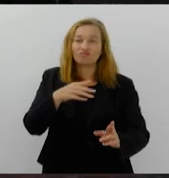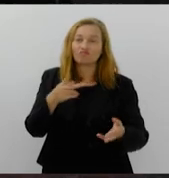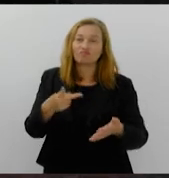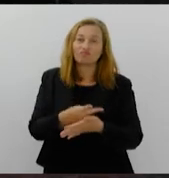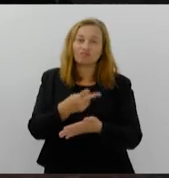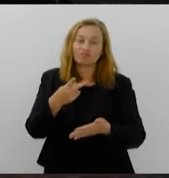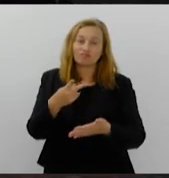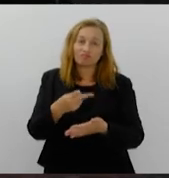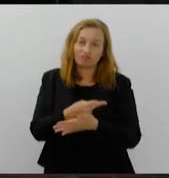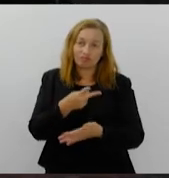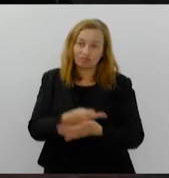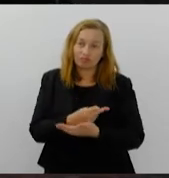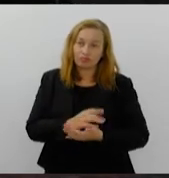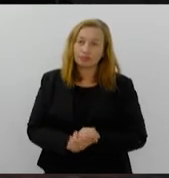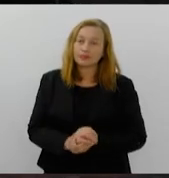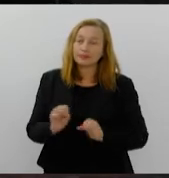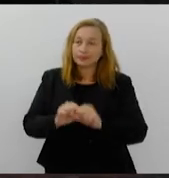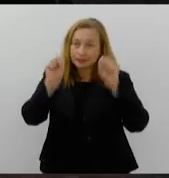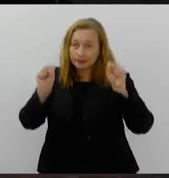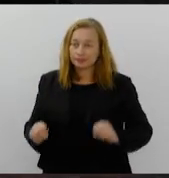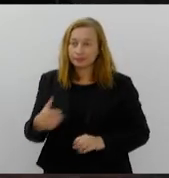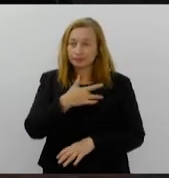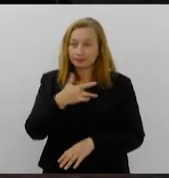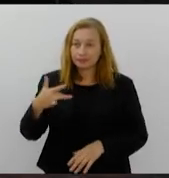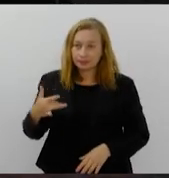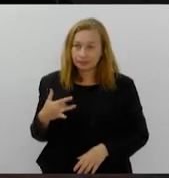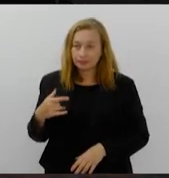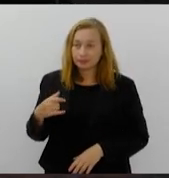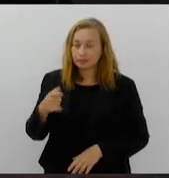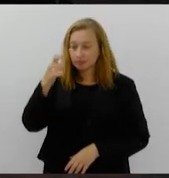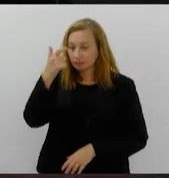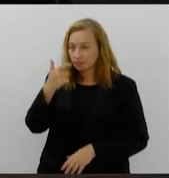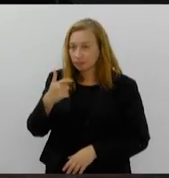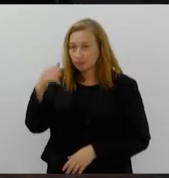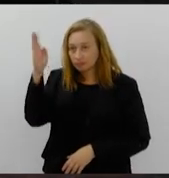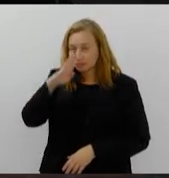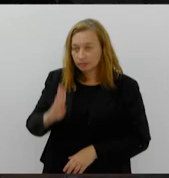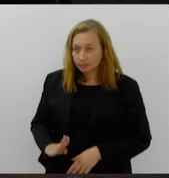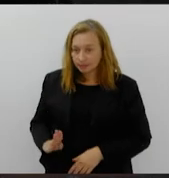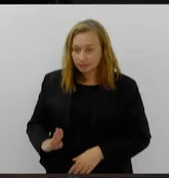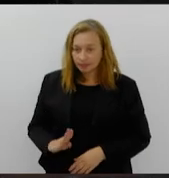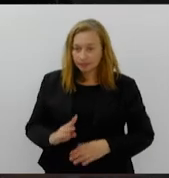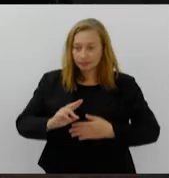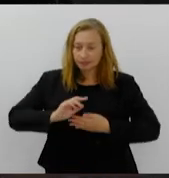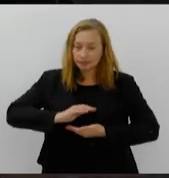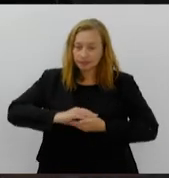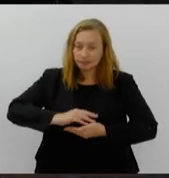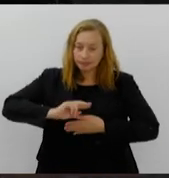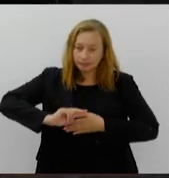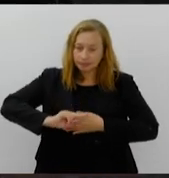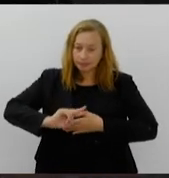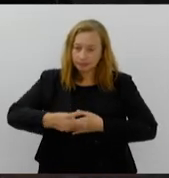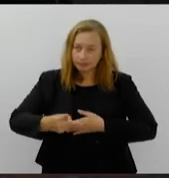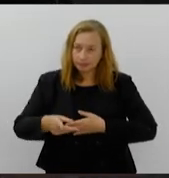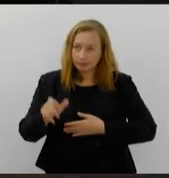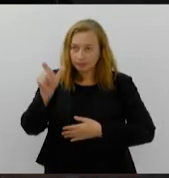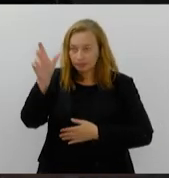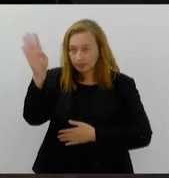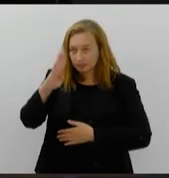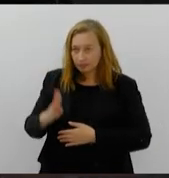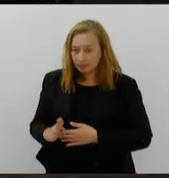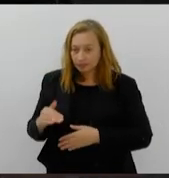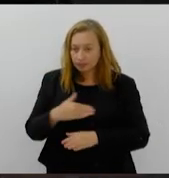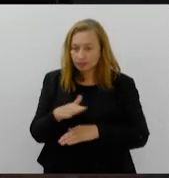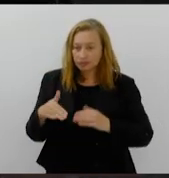Porque num sistema de saúde como o brasileiro, num sistema de transplante como o brasileiro, com todos